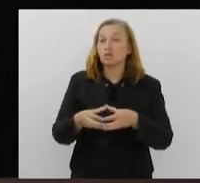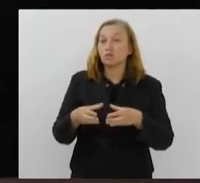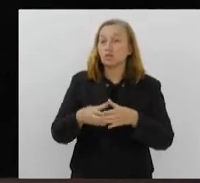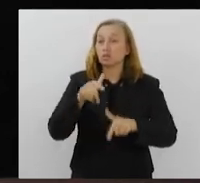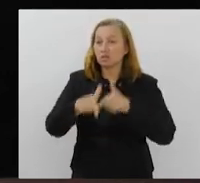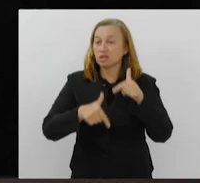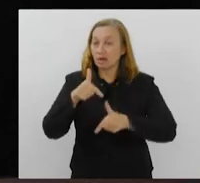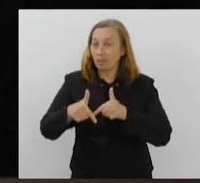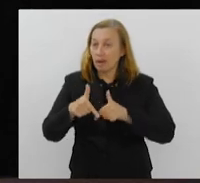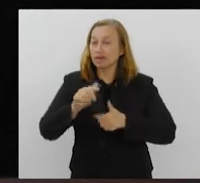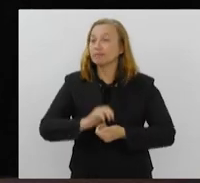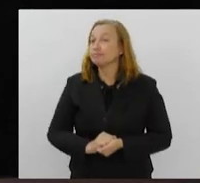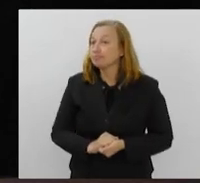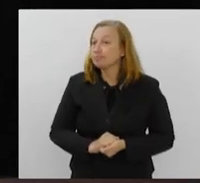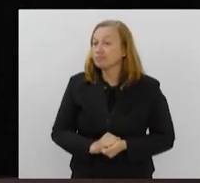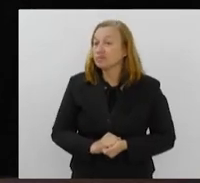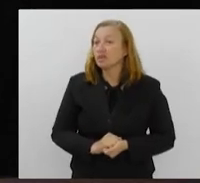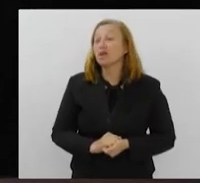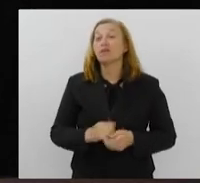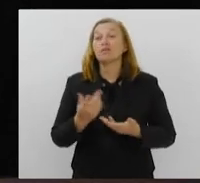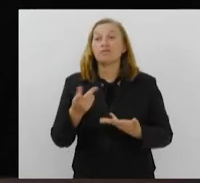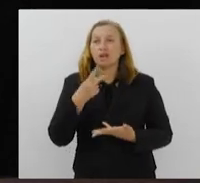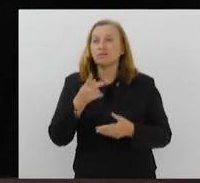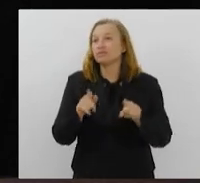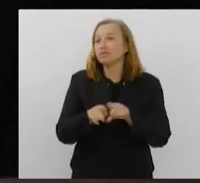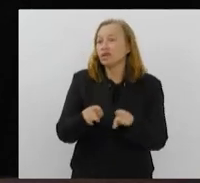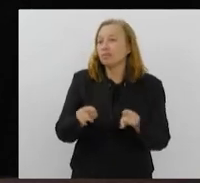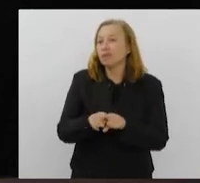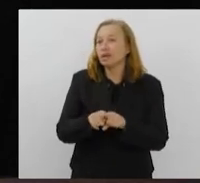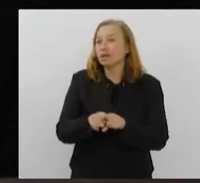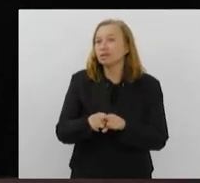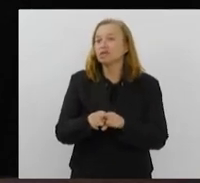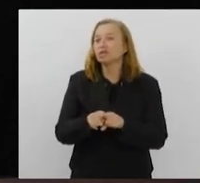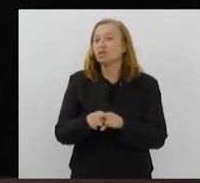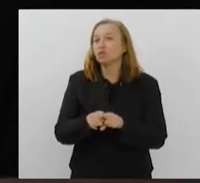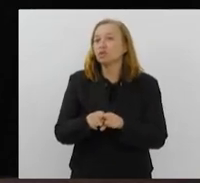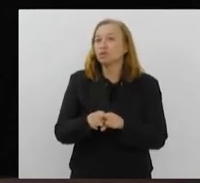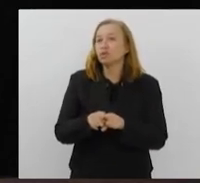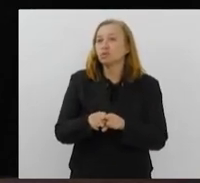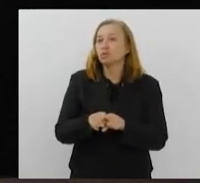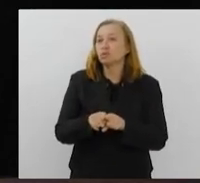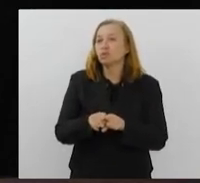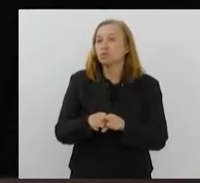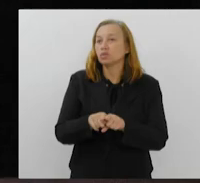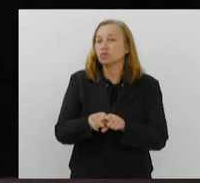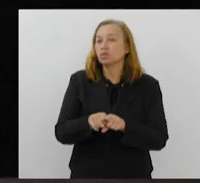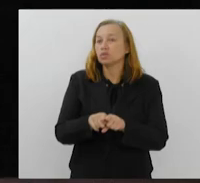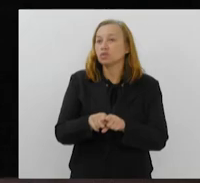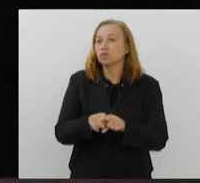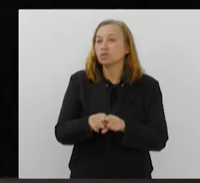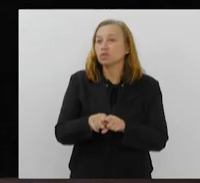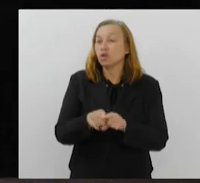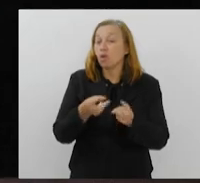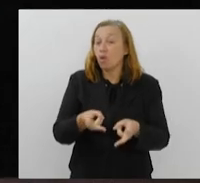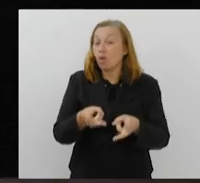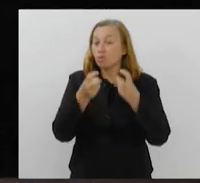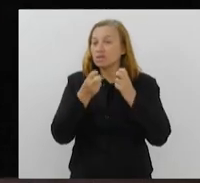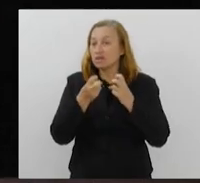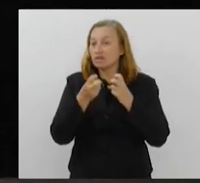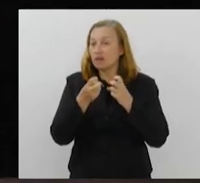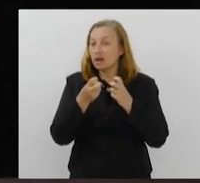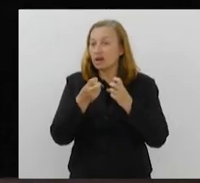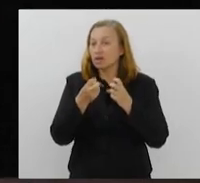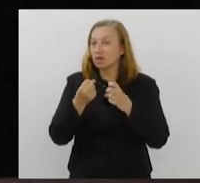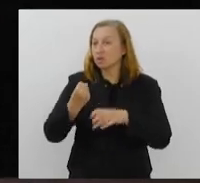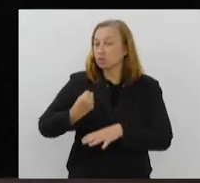né? Levando em conta, inclusive, os índices alarmantes que dão conta de observarem que o índice nacional